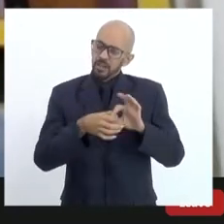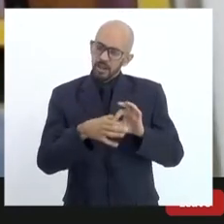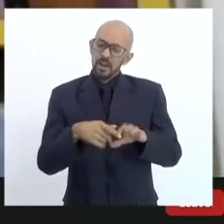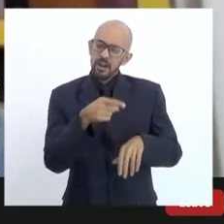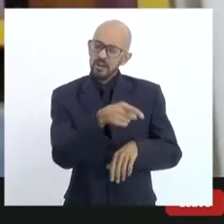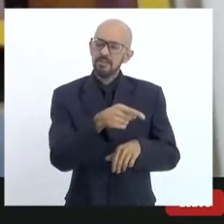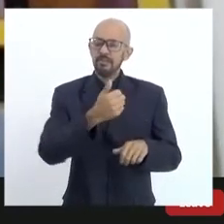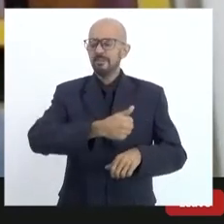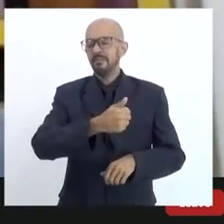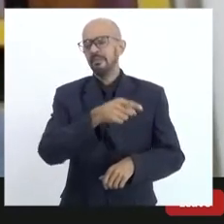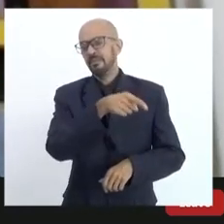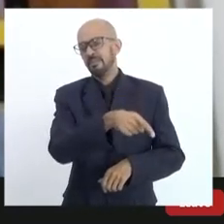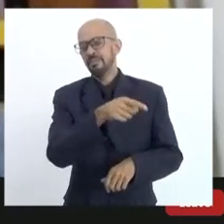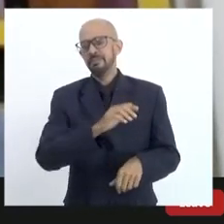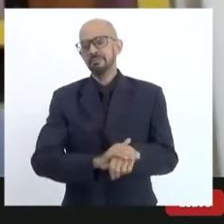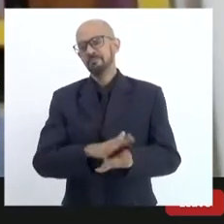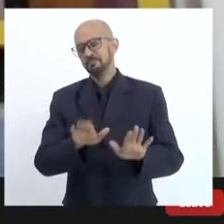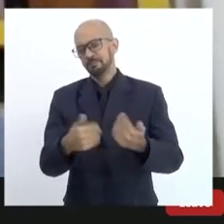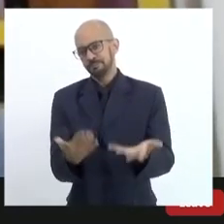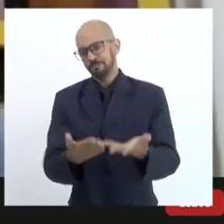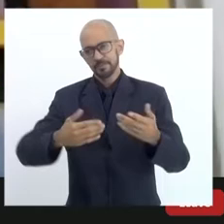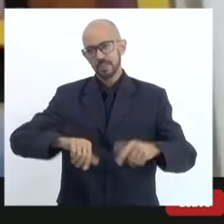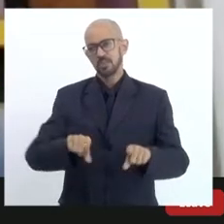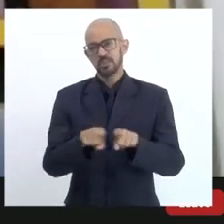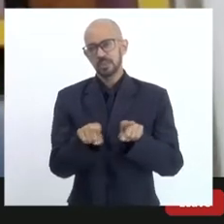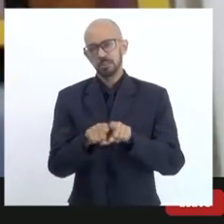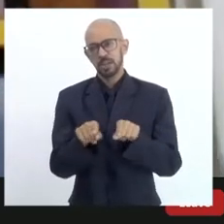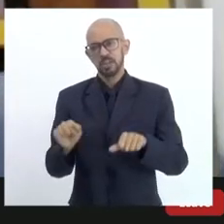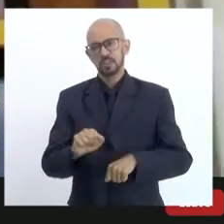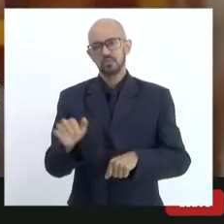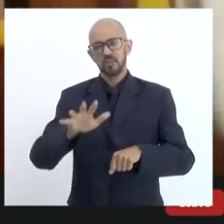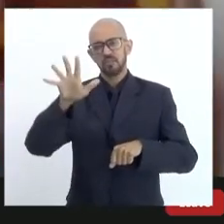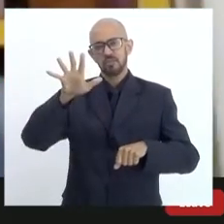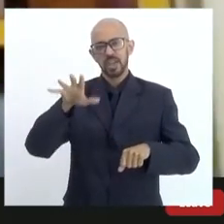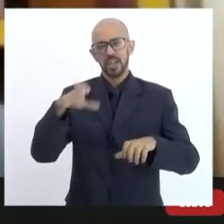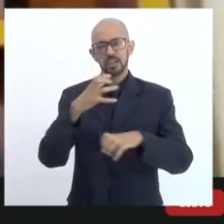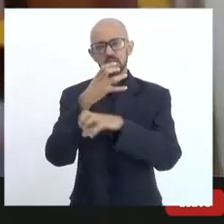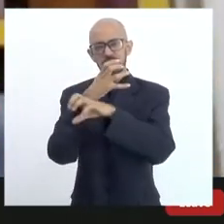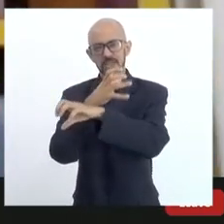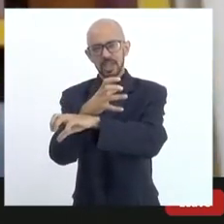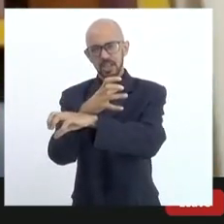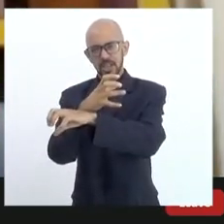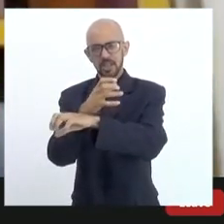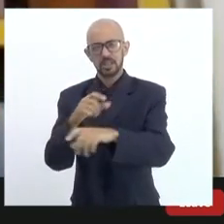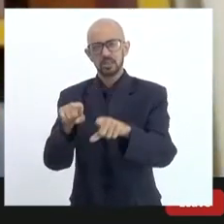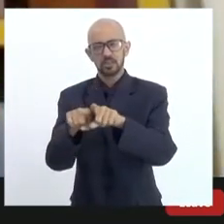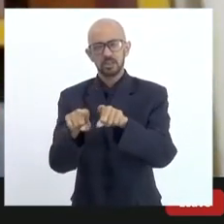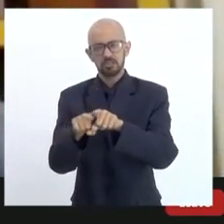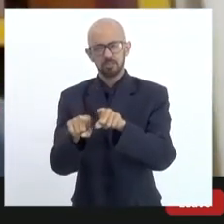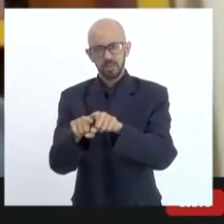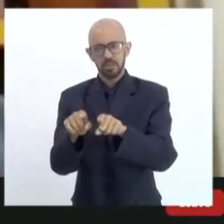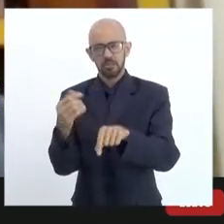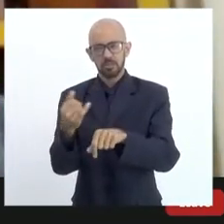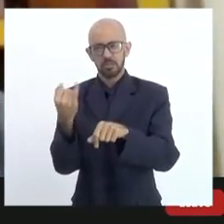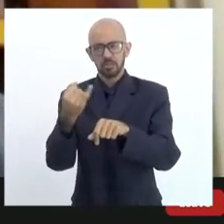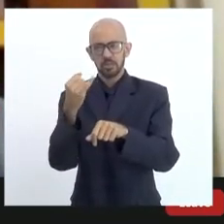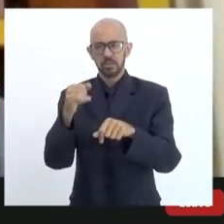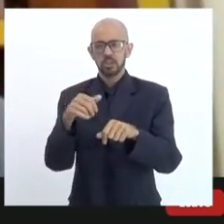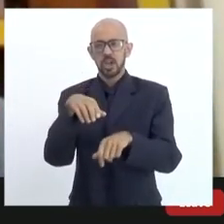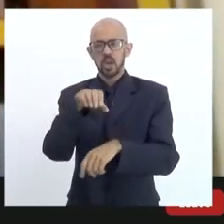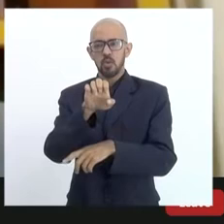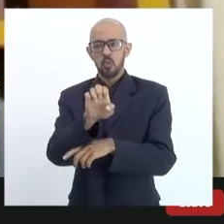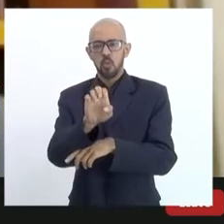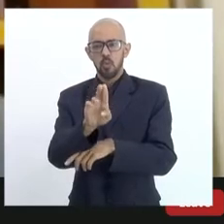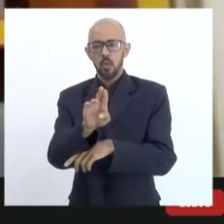pouco, né? Bem, nossa favela do esqueleto, que é a referência importante familiar entre ela, onde é a UERJ hoje, onde